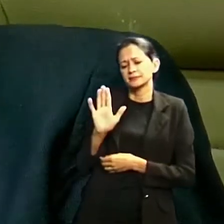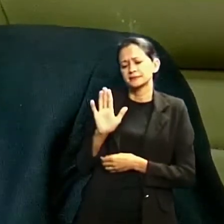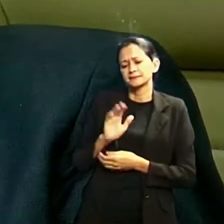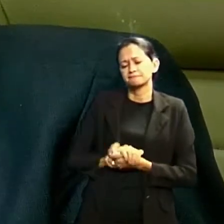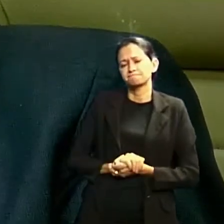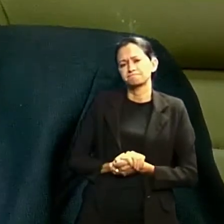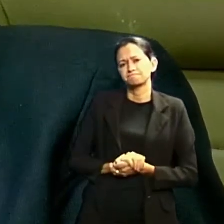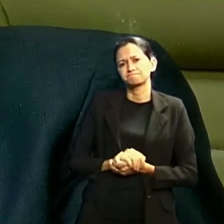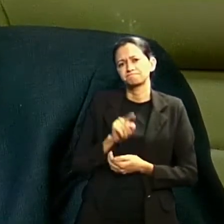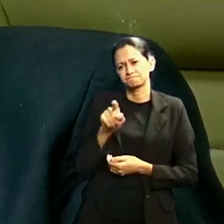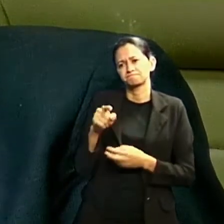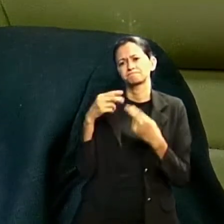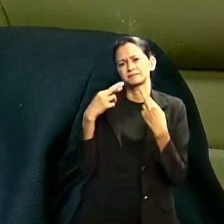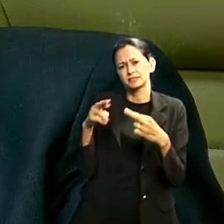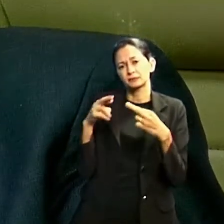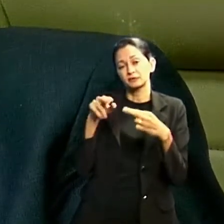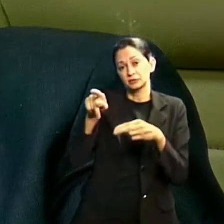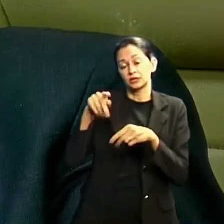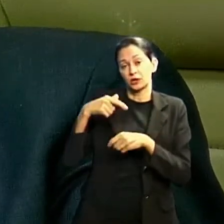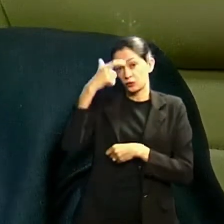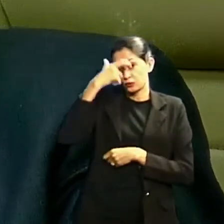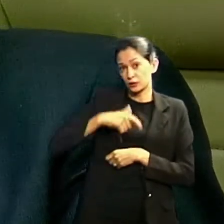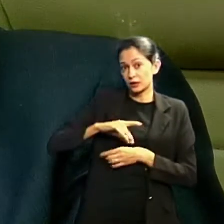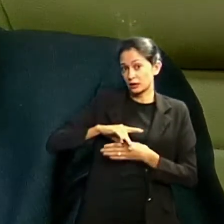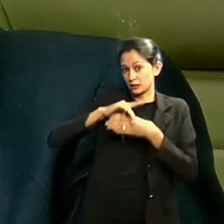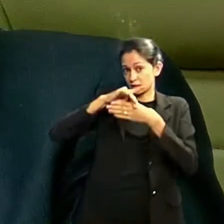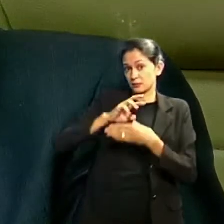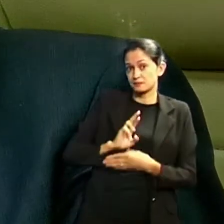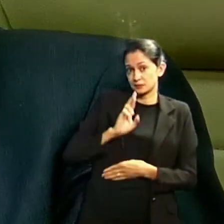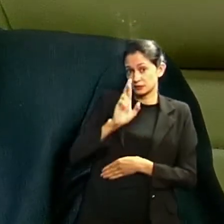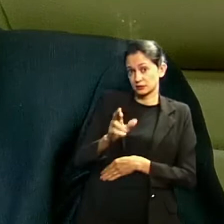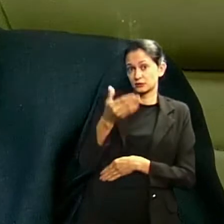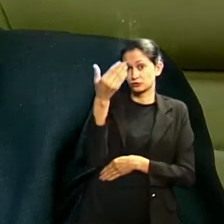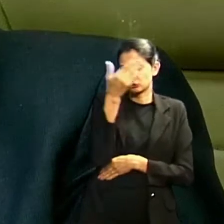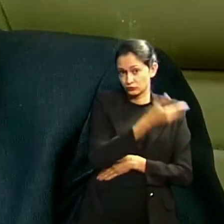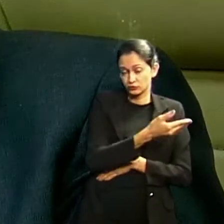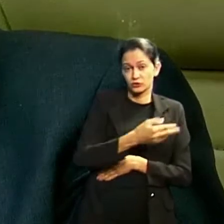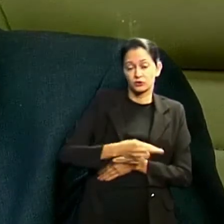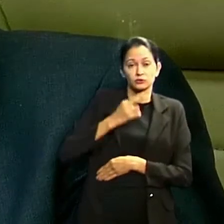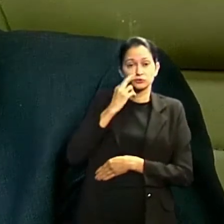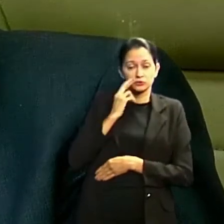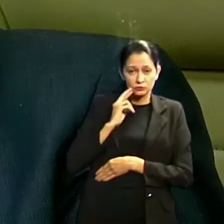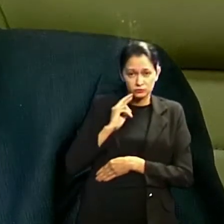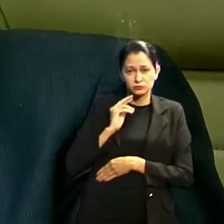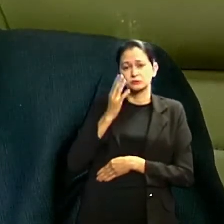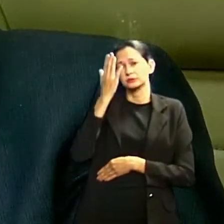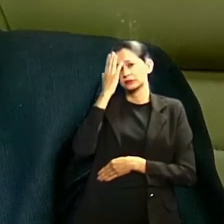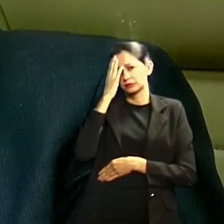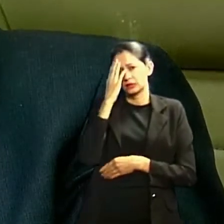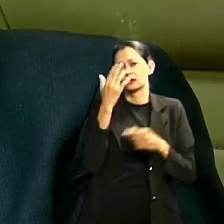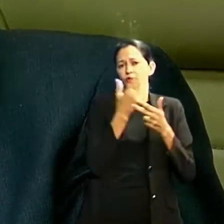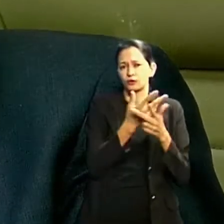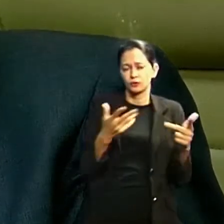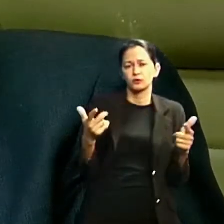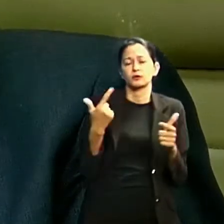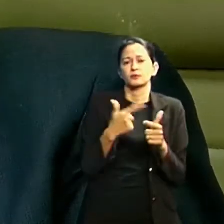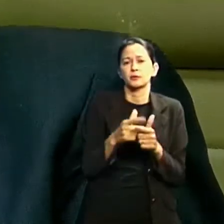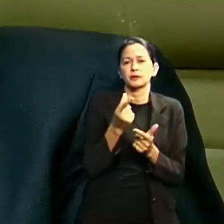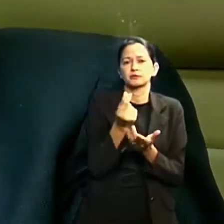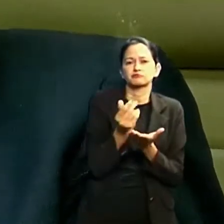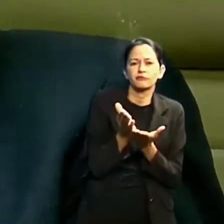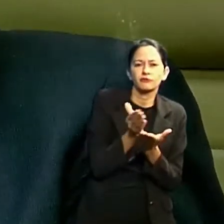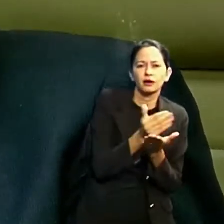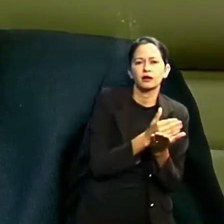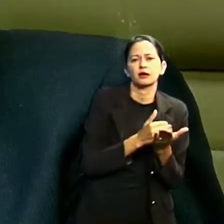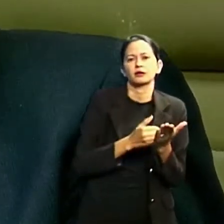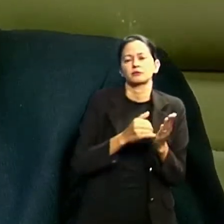estou ouvindo o reclamo de Vossa Excelência como líder do prefeito, tem visto as augúrias do prefeito sobre a questão da arrecadação.